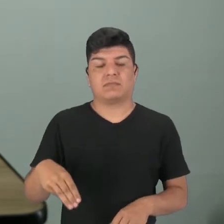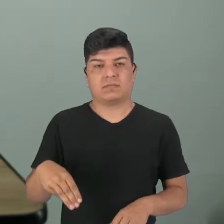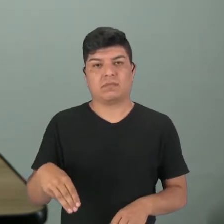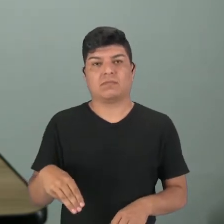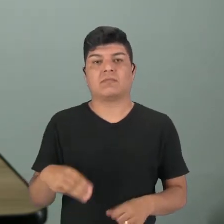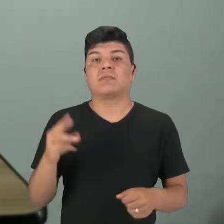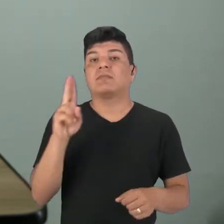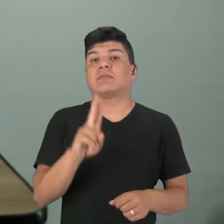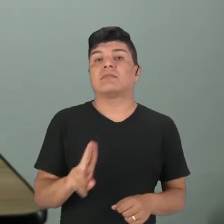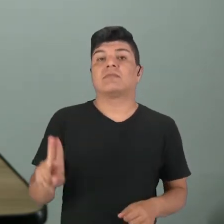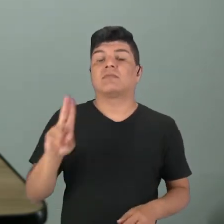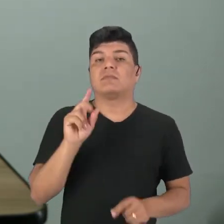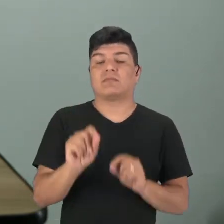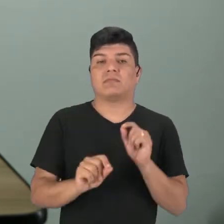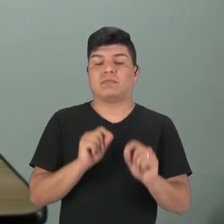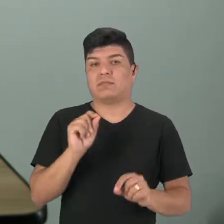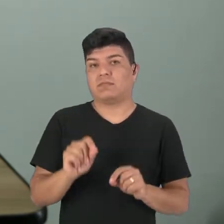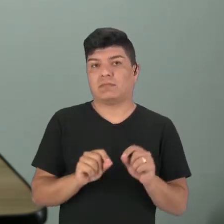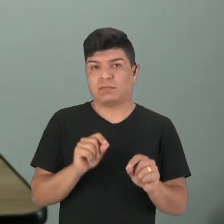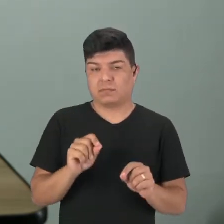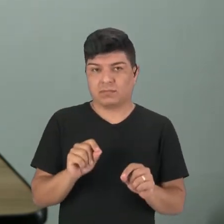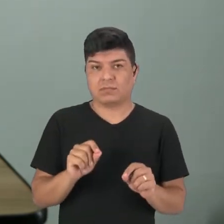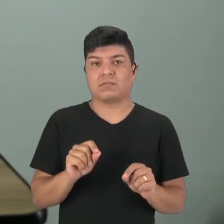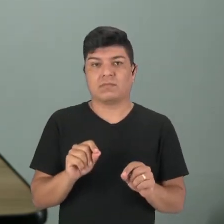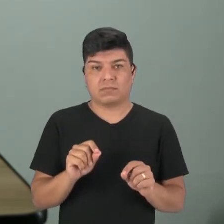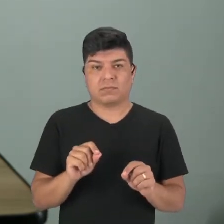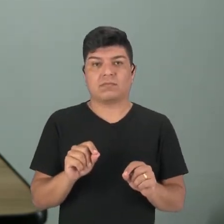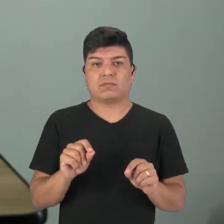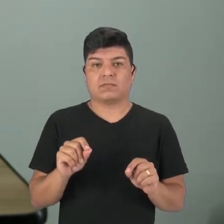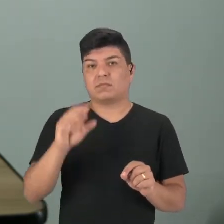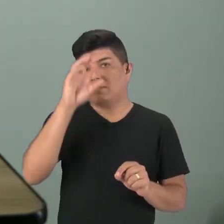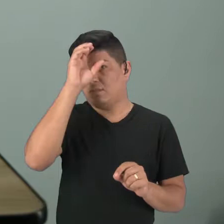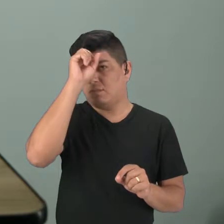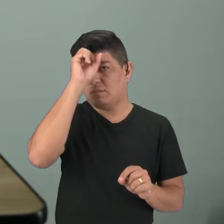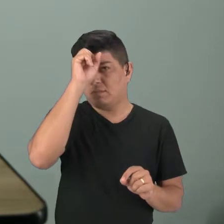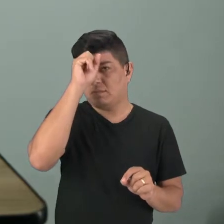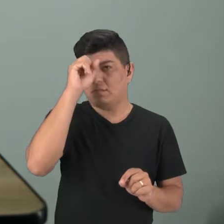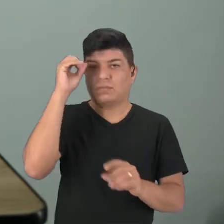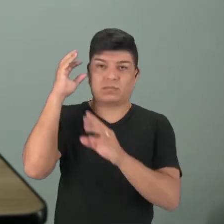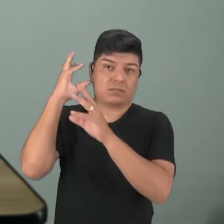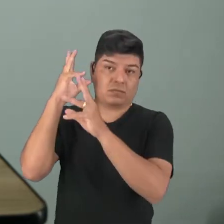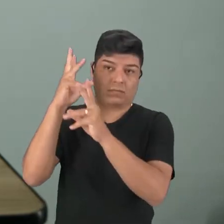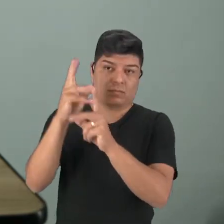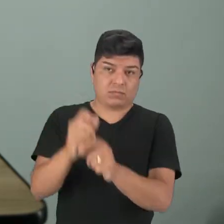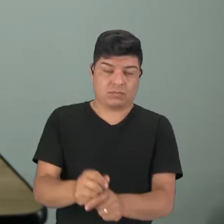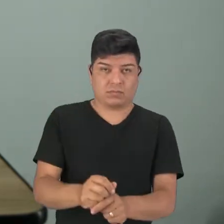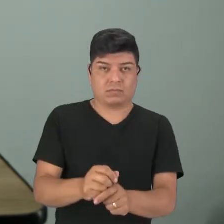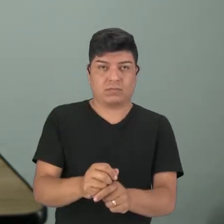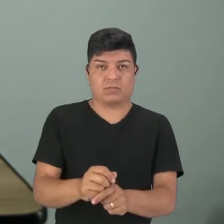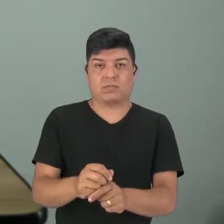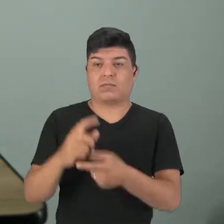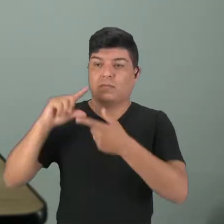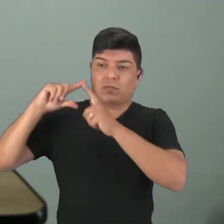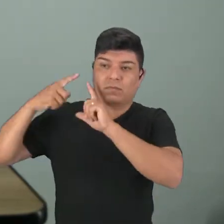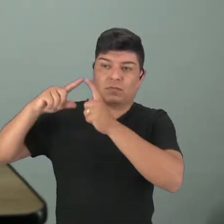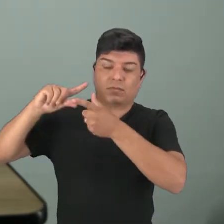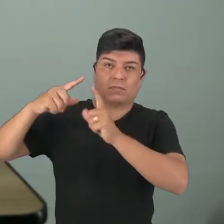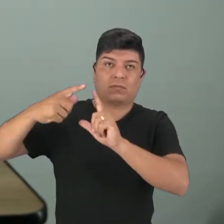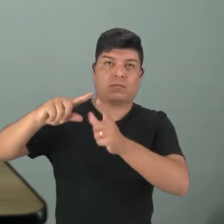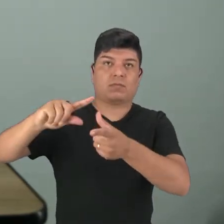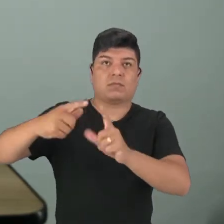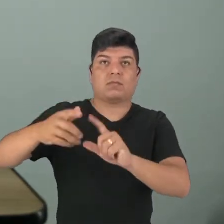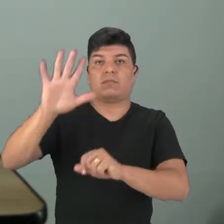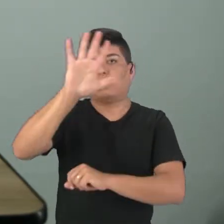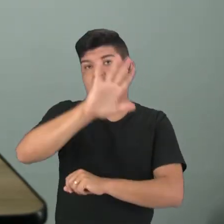nós vamos trabalhar hoje? Hoje nós vamos aprender e relembrar um pouco sobre as figuras